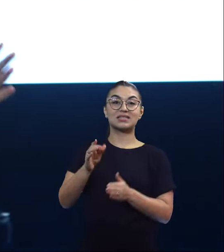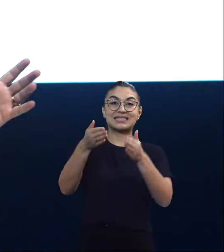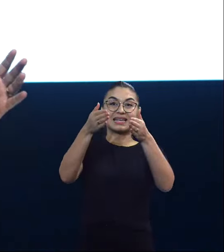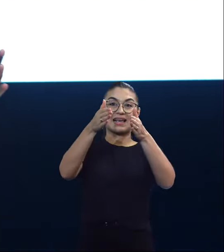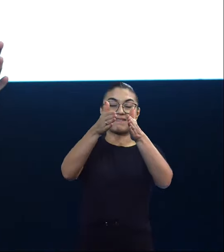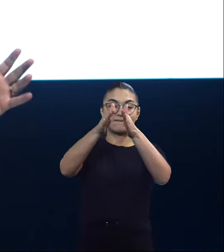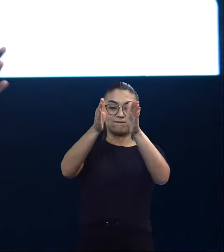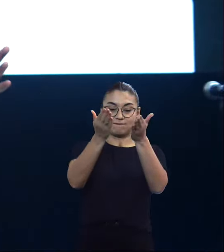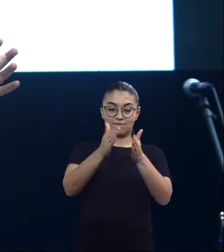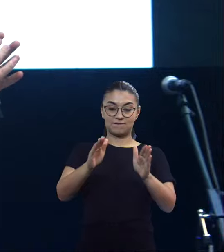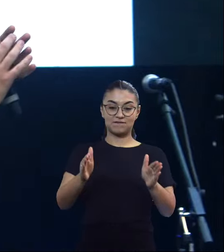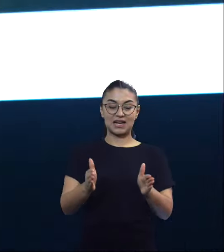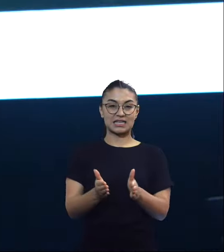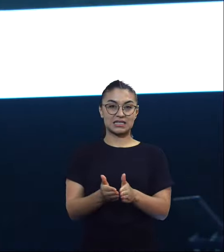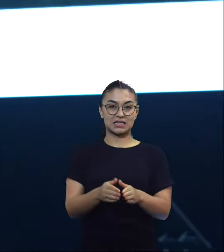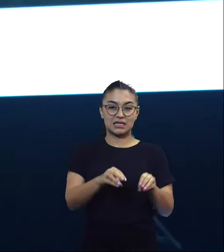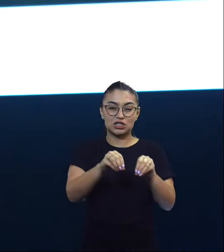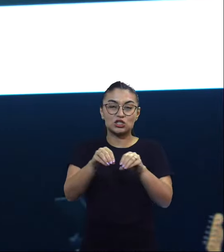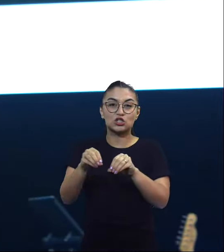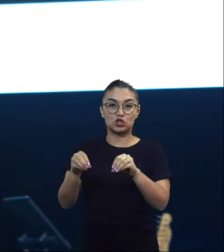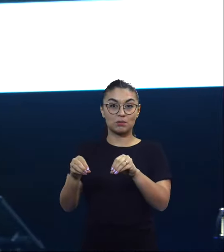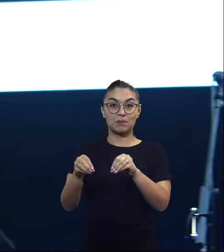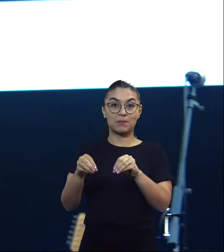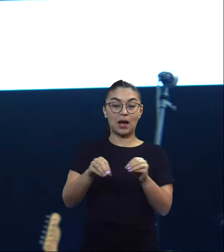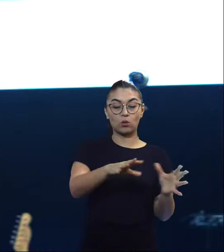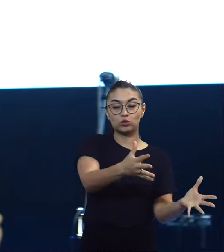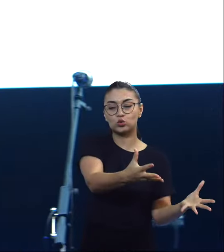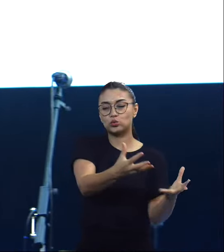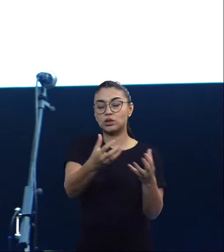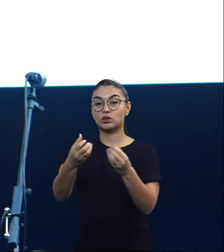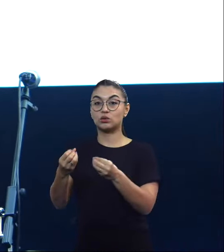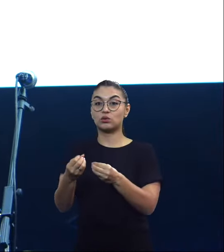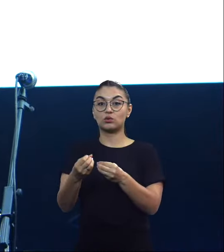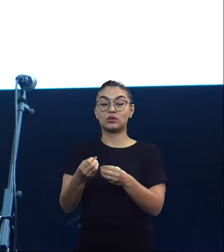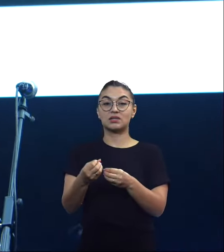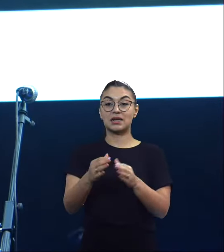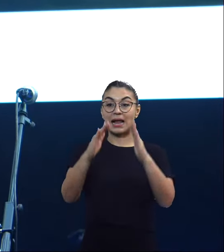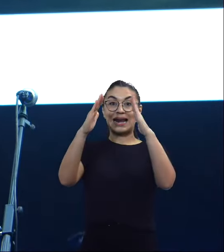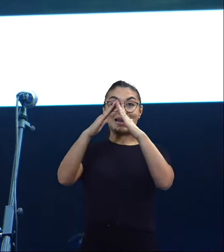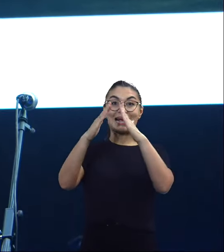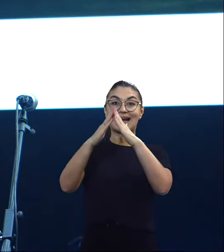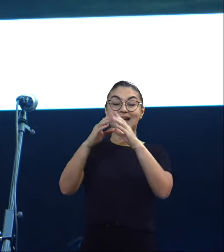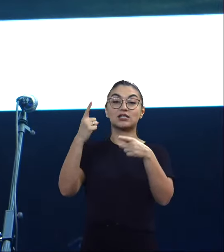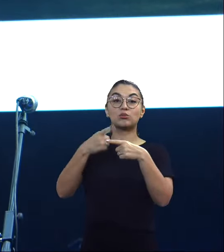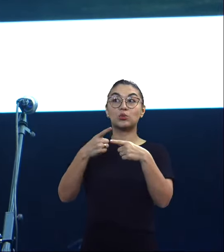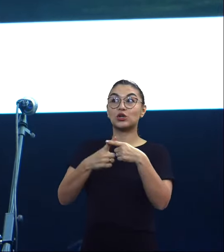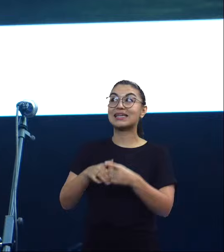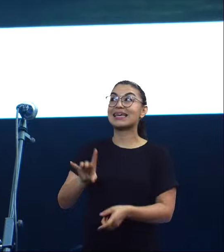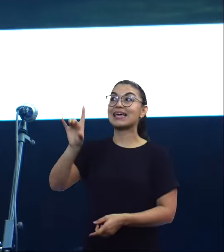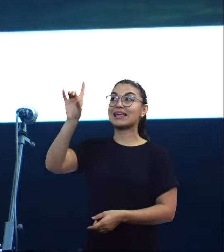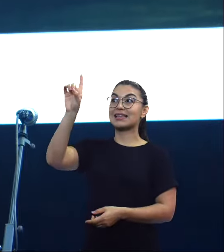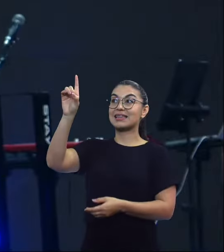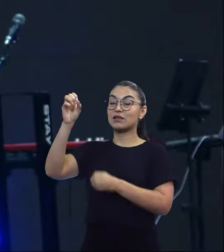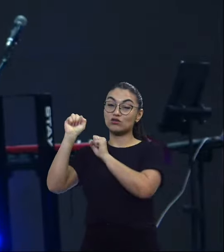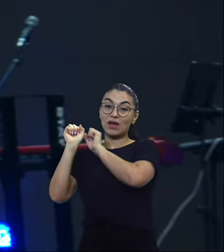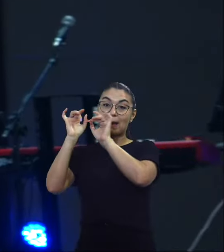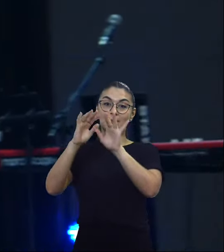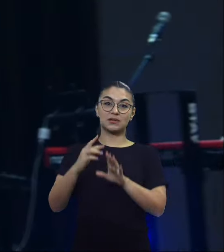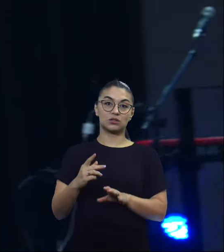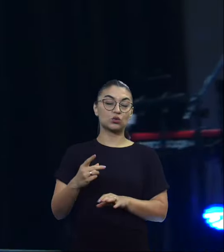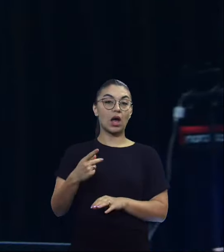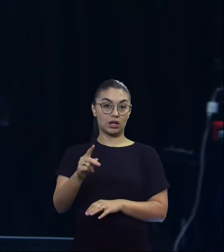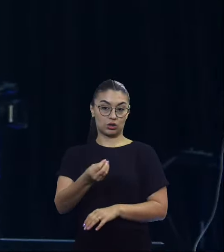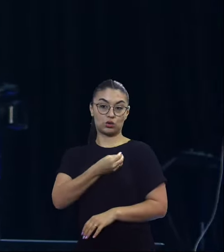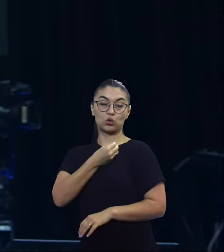de vasos, de botijas e traga para a sua casa que Deus vai abençoar você. E ela acredita naquela palavra e vai nos vizinhos,